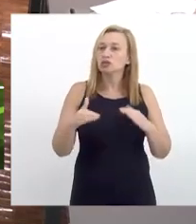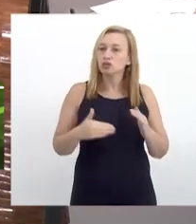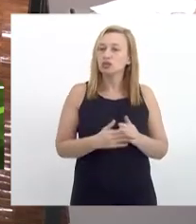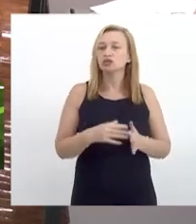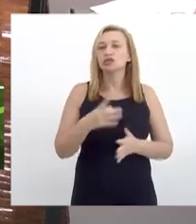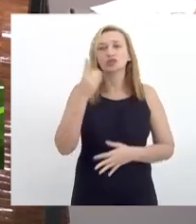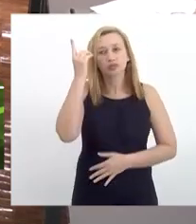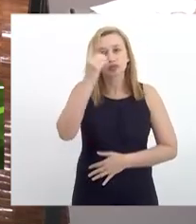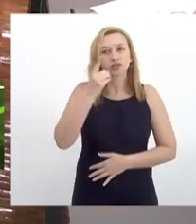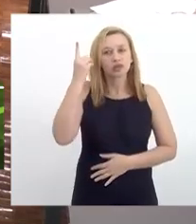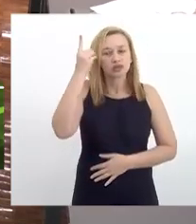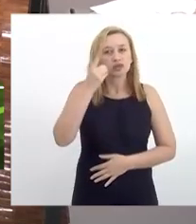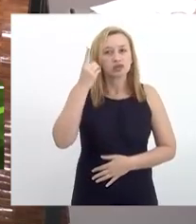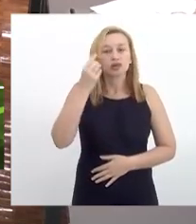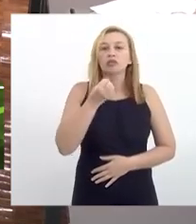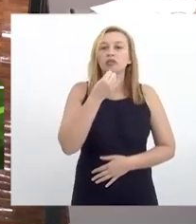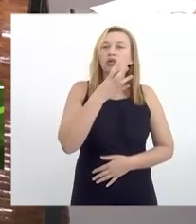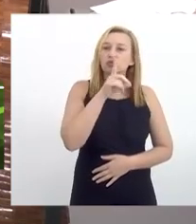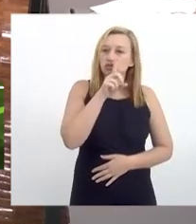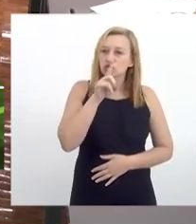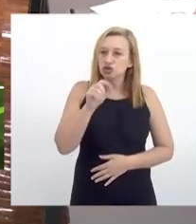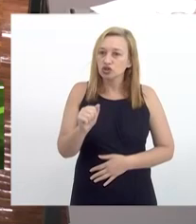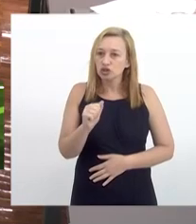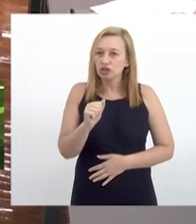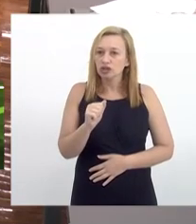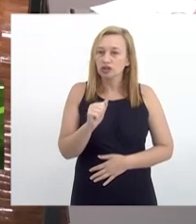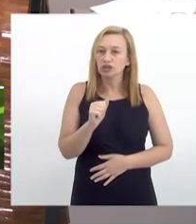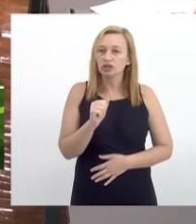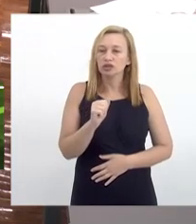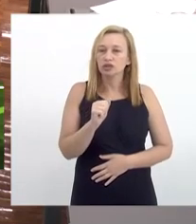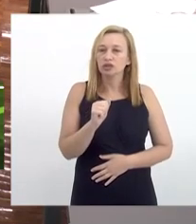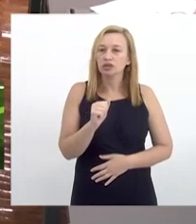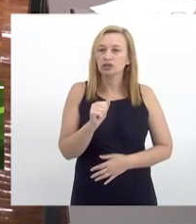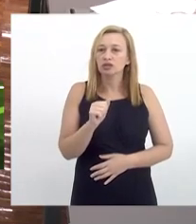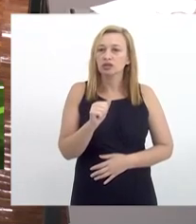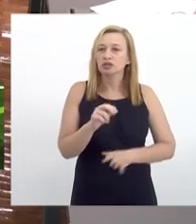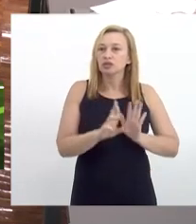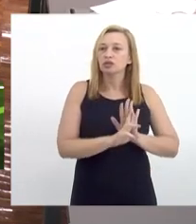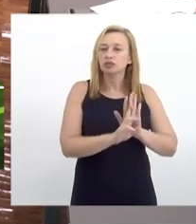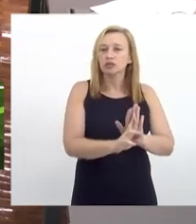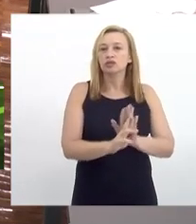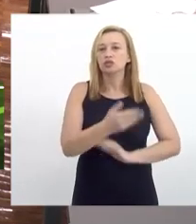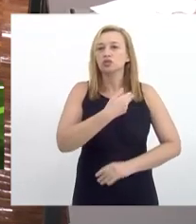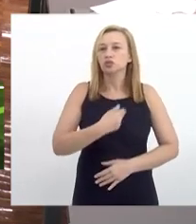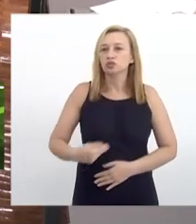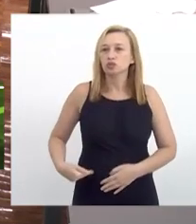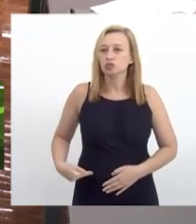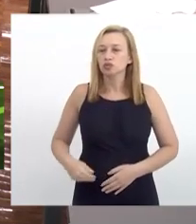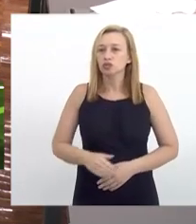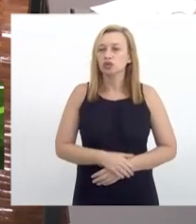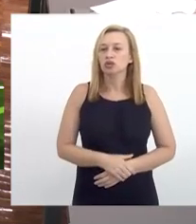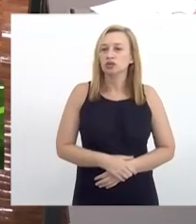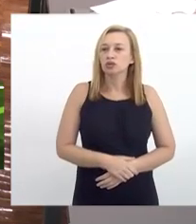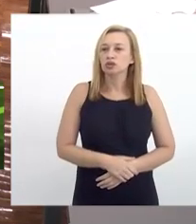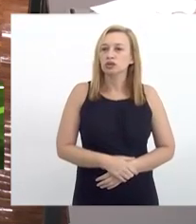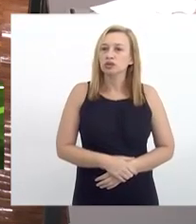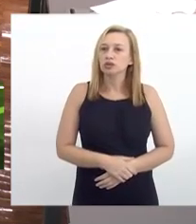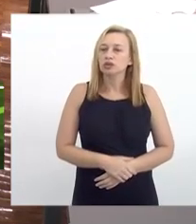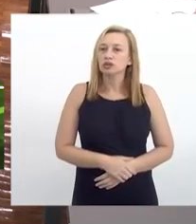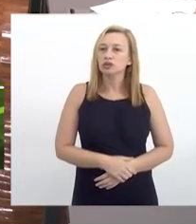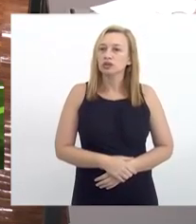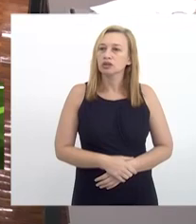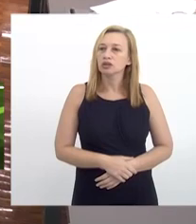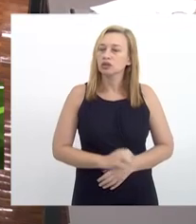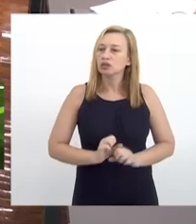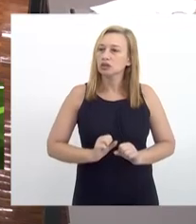deputados e deputadas. Bom dia aos representantes do governo aqui que buscam, sem dúvida